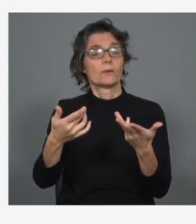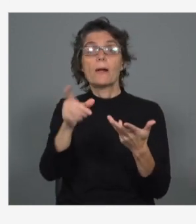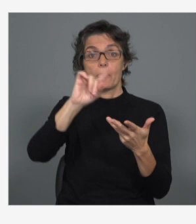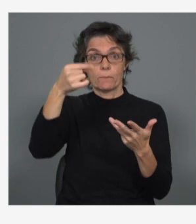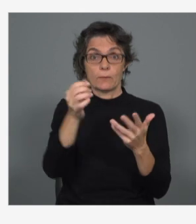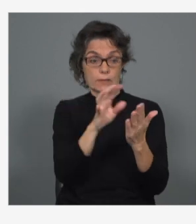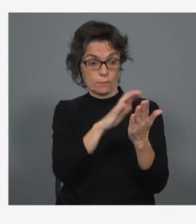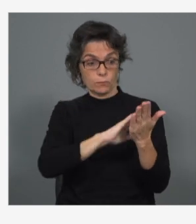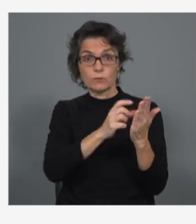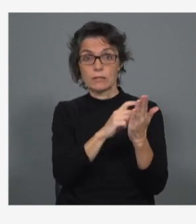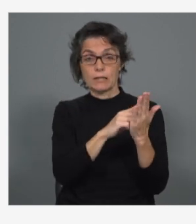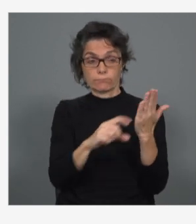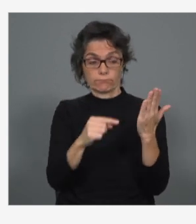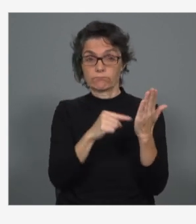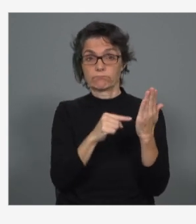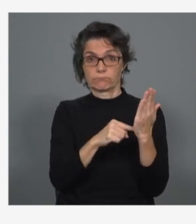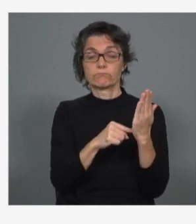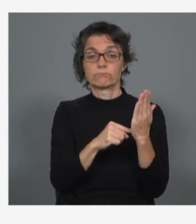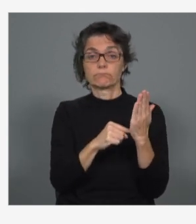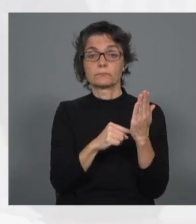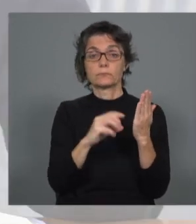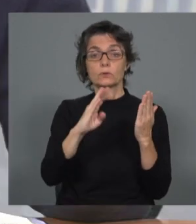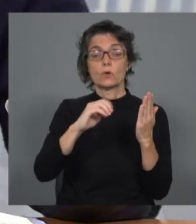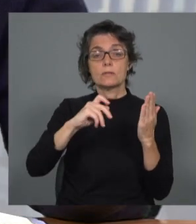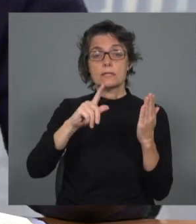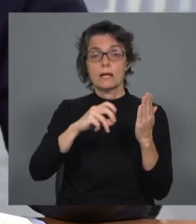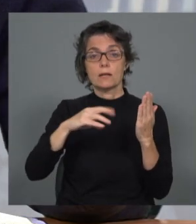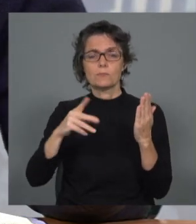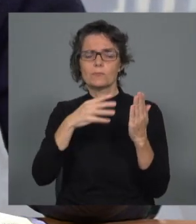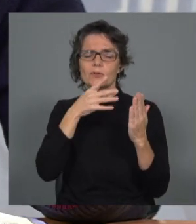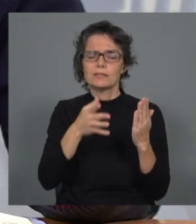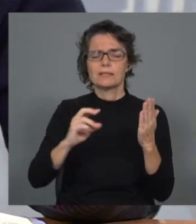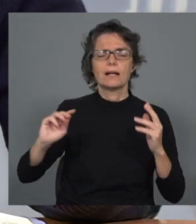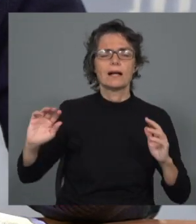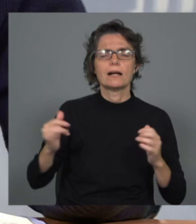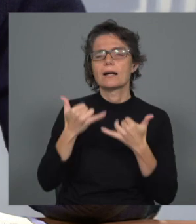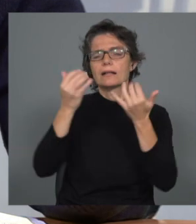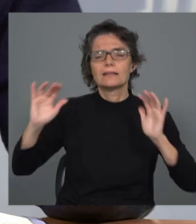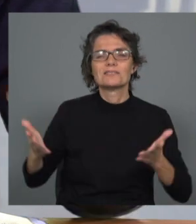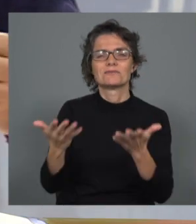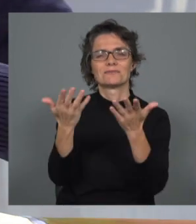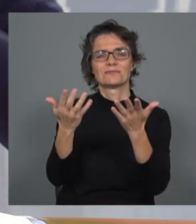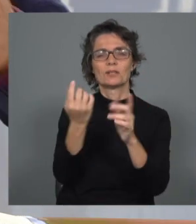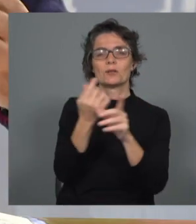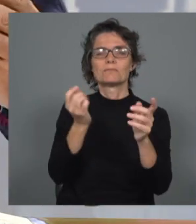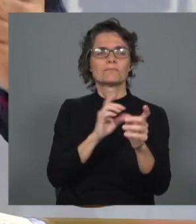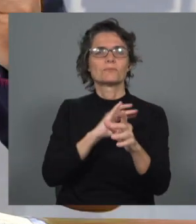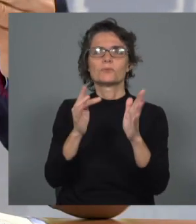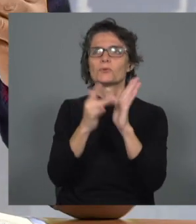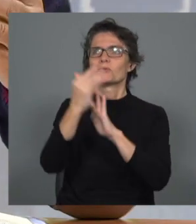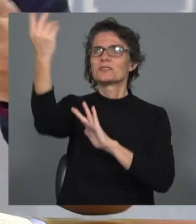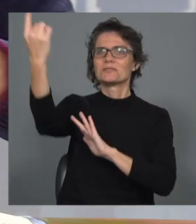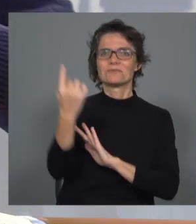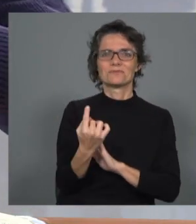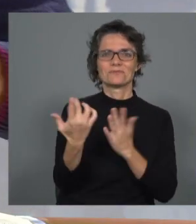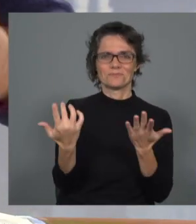o Salmo diz: exultai de alegria, porque é grande no meio de vós o Santo de